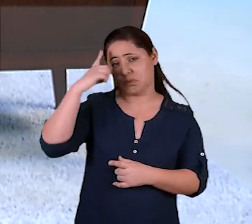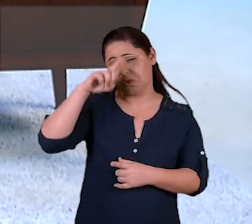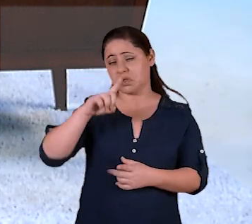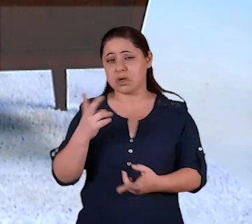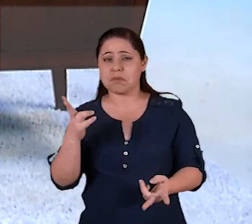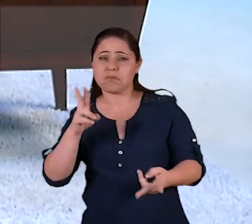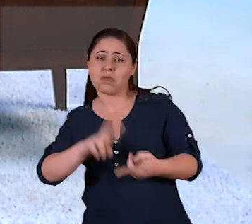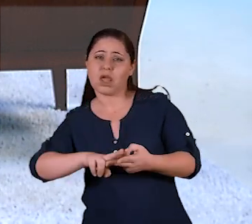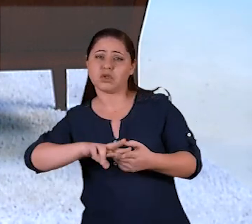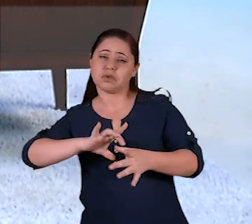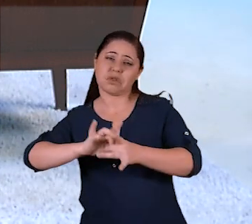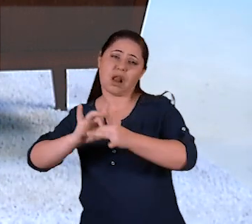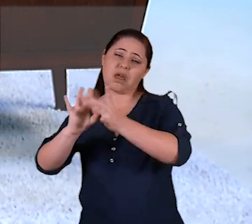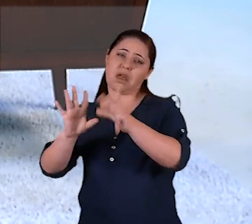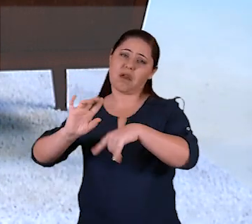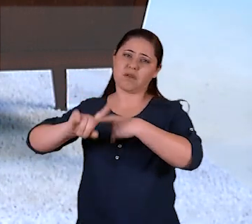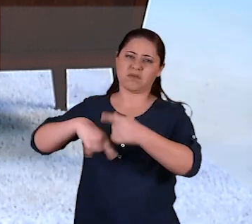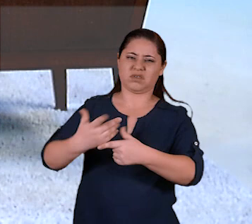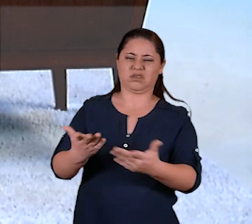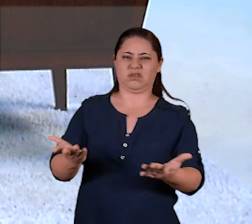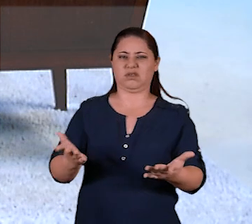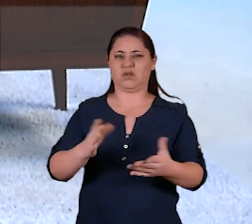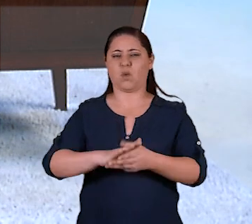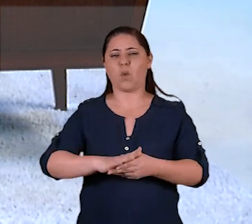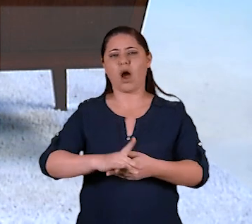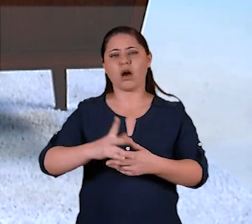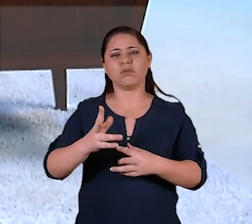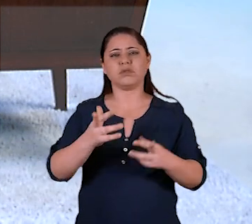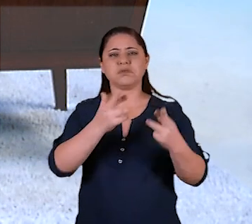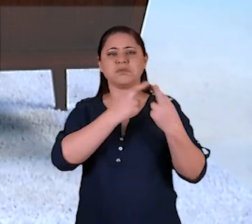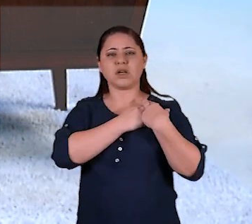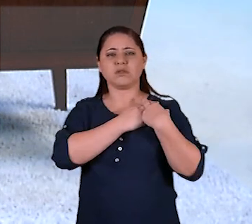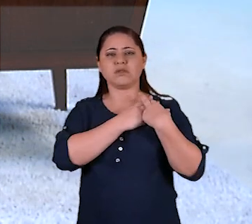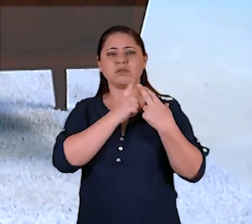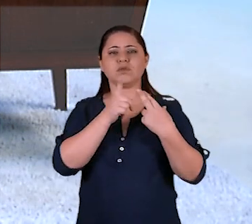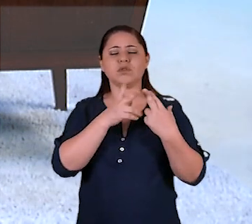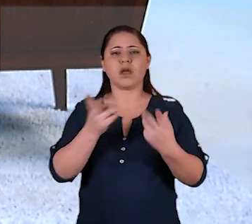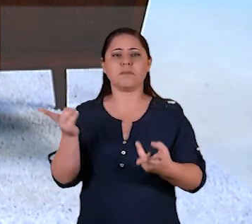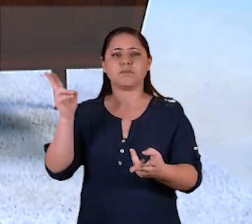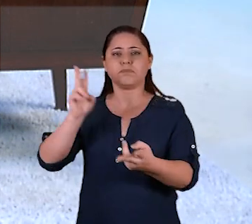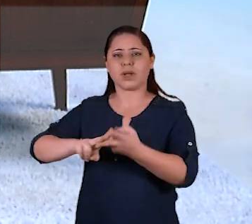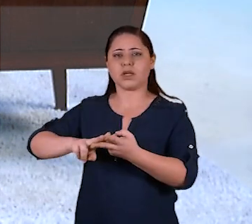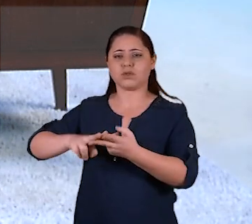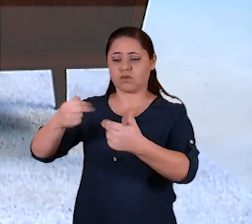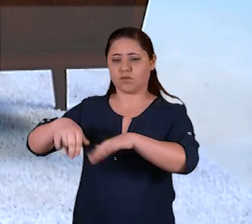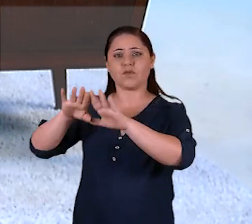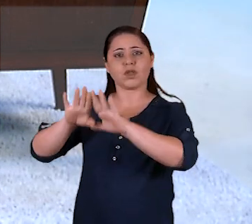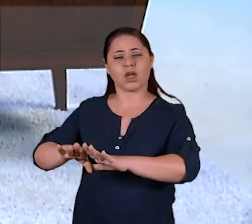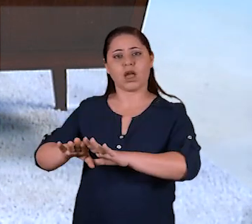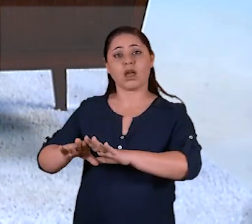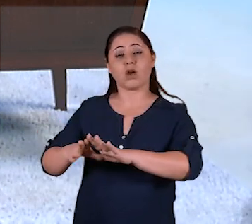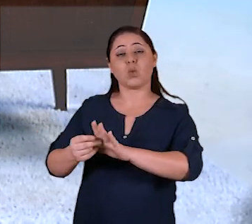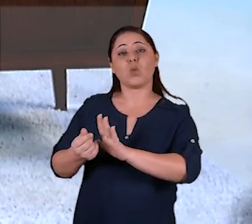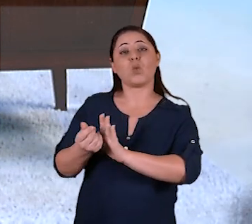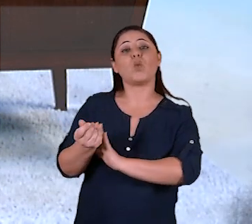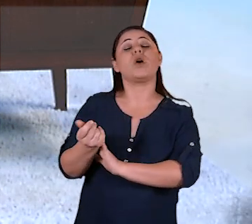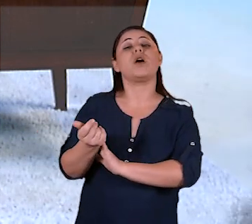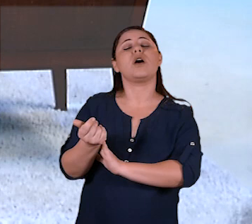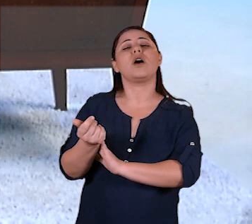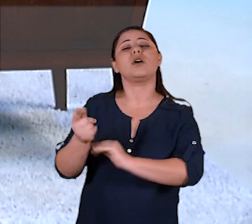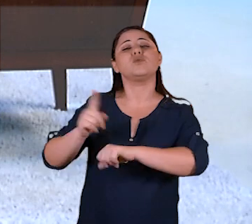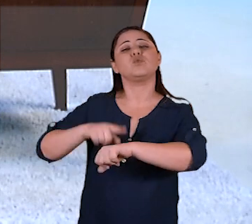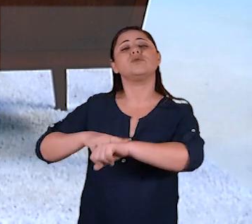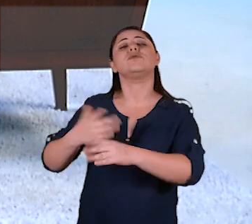cidadão está preso, outro dia ele está solto. E qual que é a responsabilidade de quem manter um agressor preso? Quanto tempo ele fica